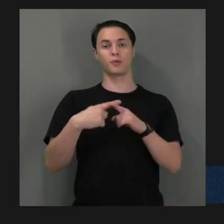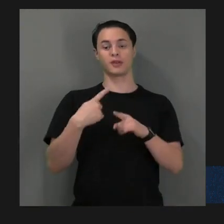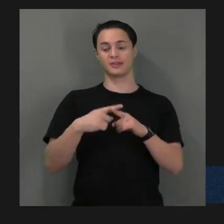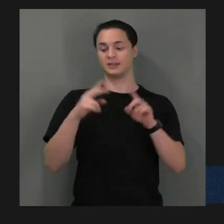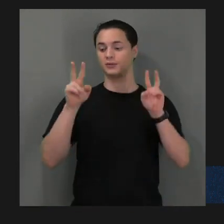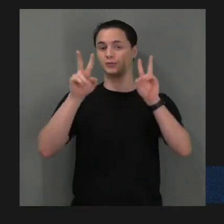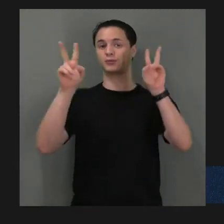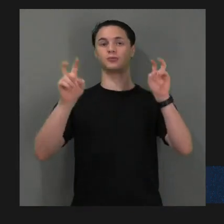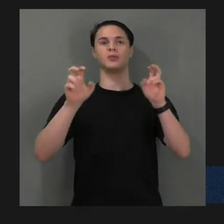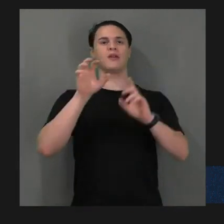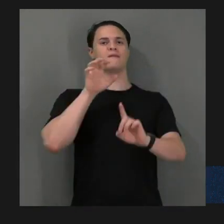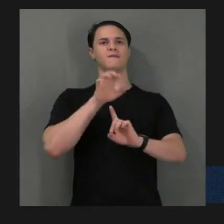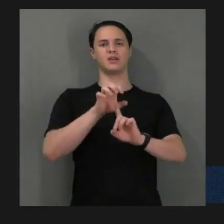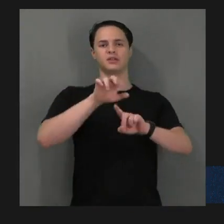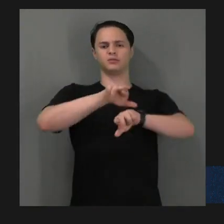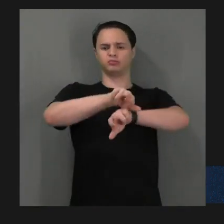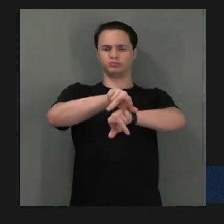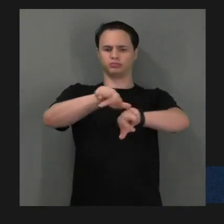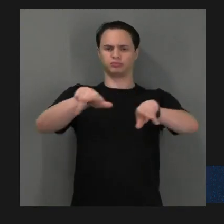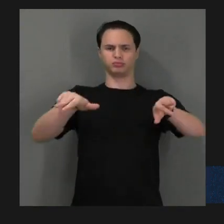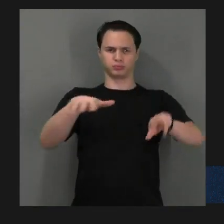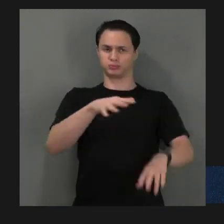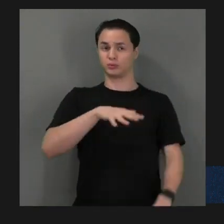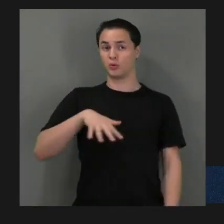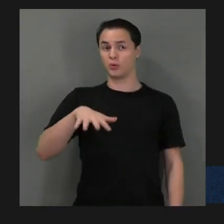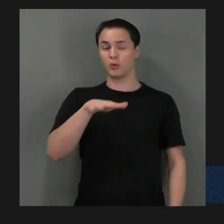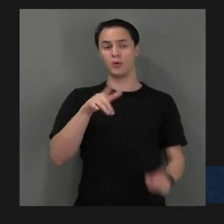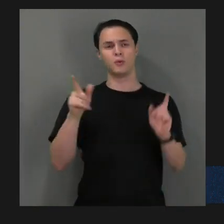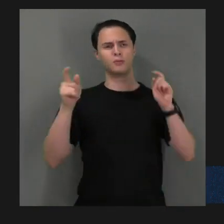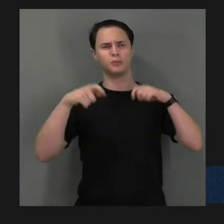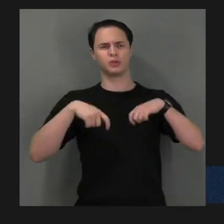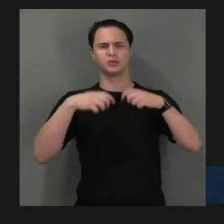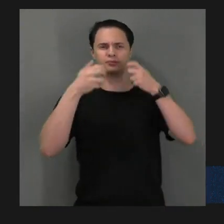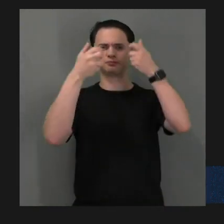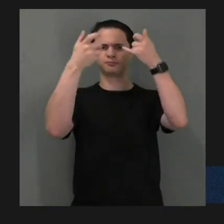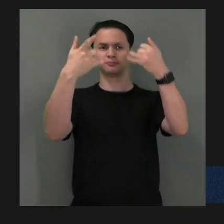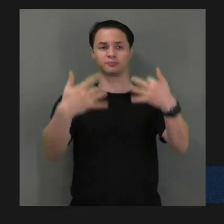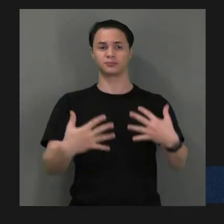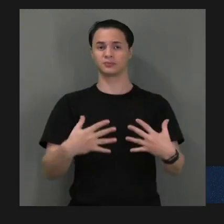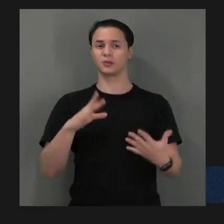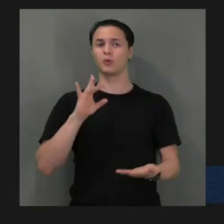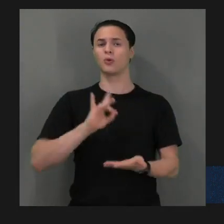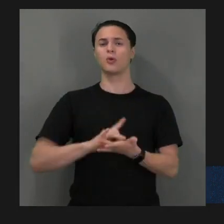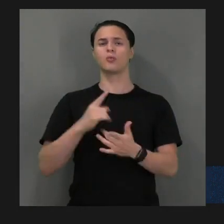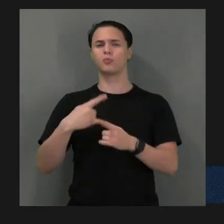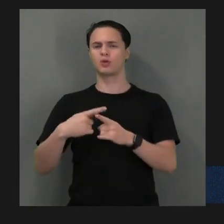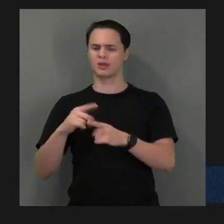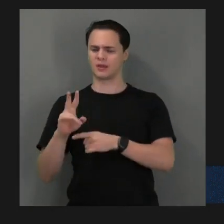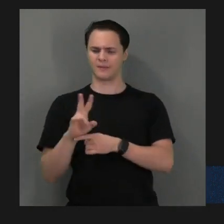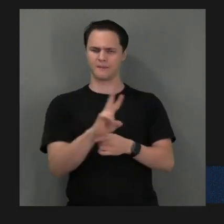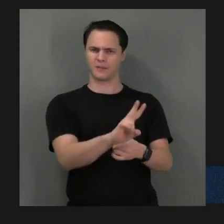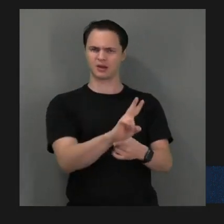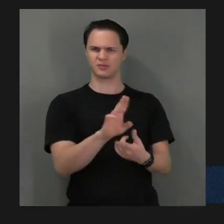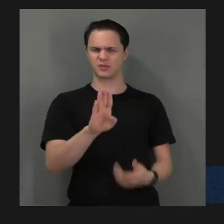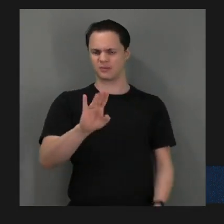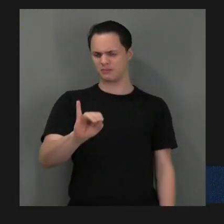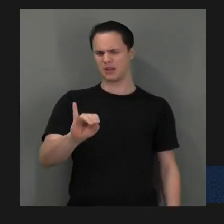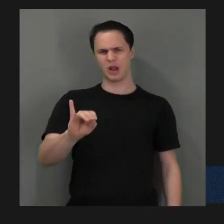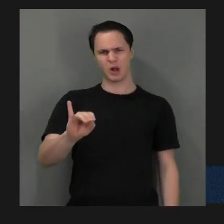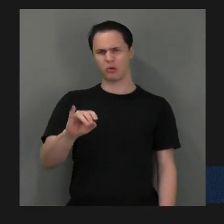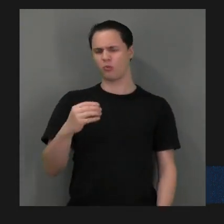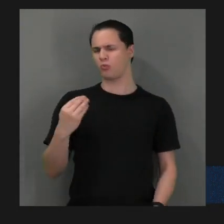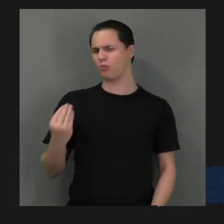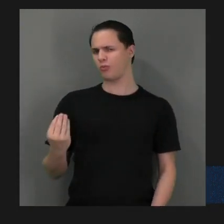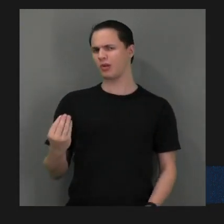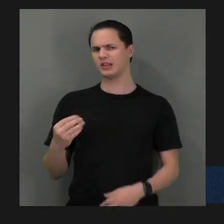questão de uma comissão apenas, para que ela possa dar esclarecimentos para a gente sobre se ela falou com o presidente, como